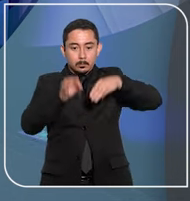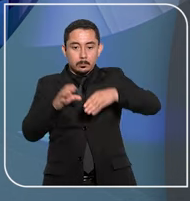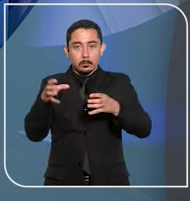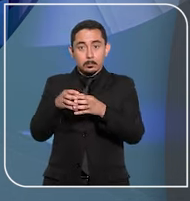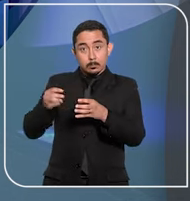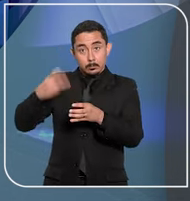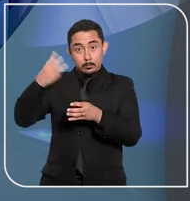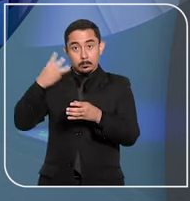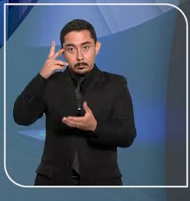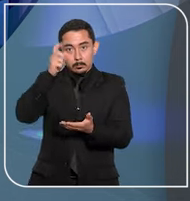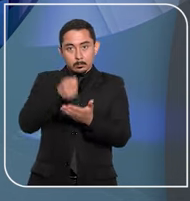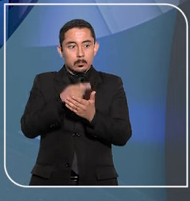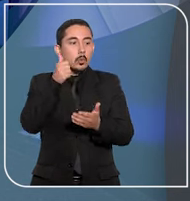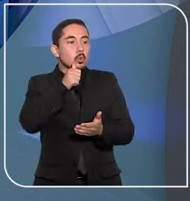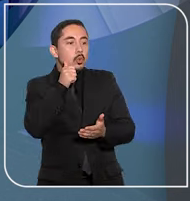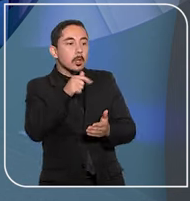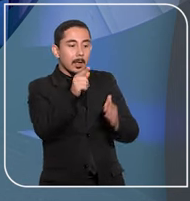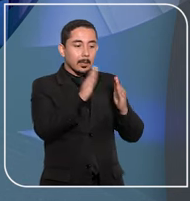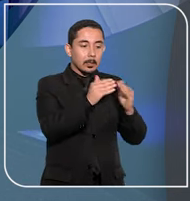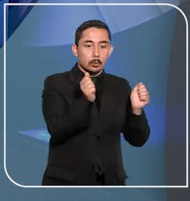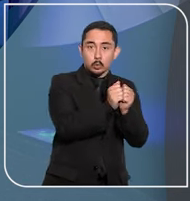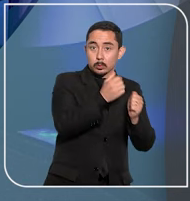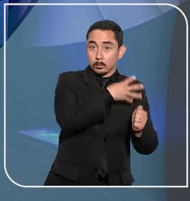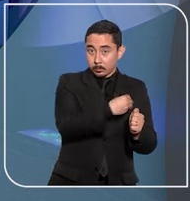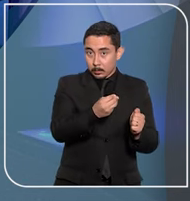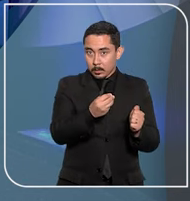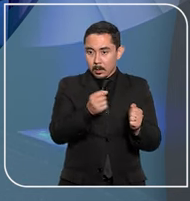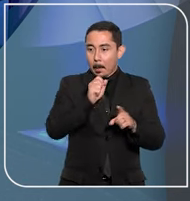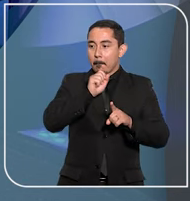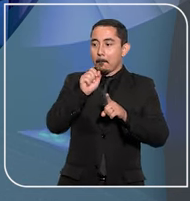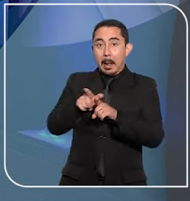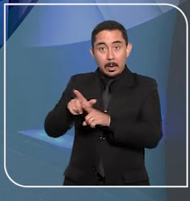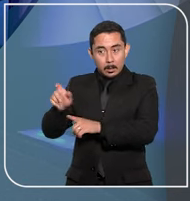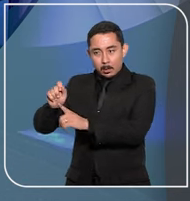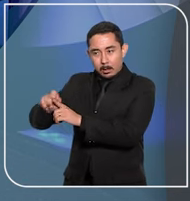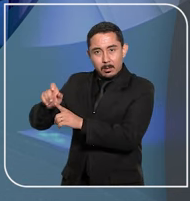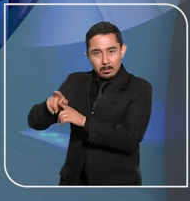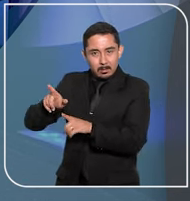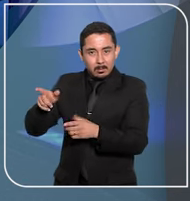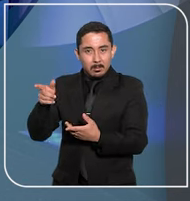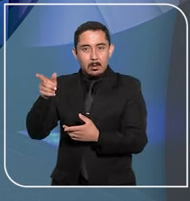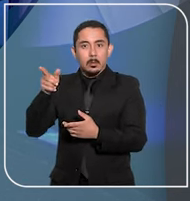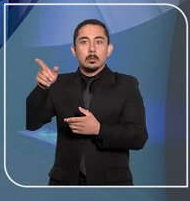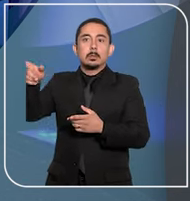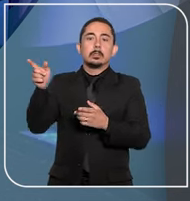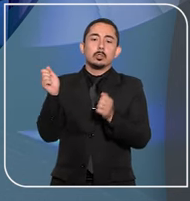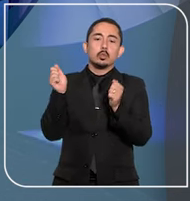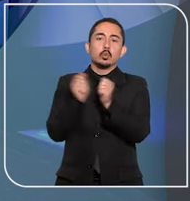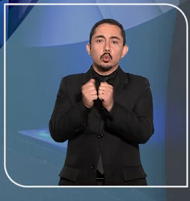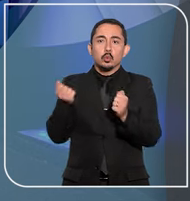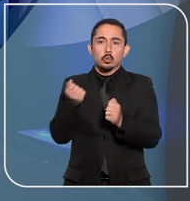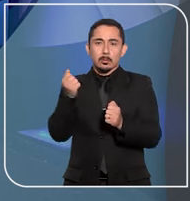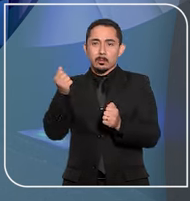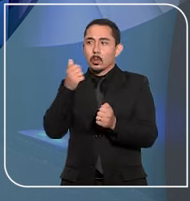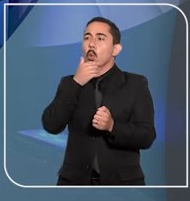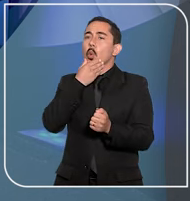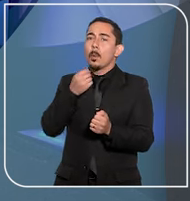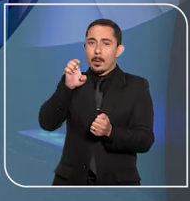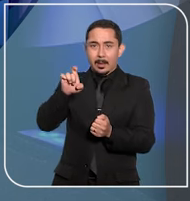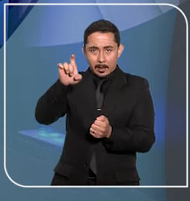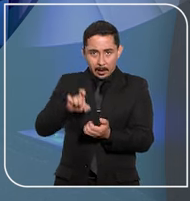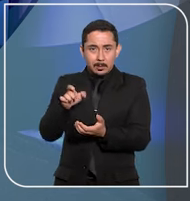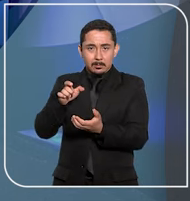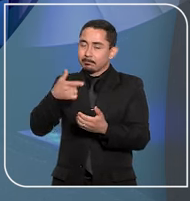terceira turma definiram que uma mulher que mora com a filha não precisa pagar aluguéis ao ex-marido pelo uso do imóvel que